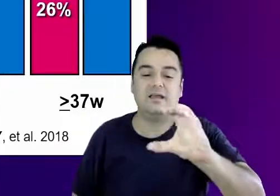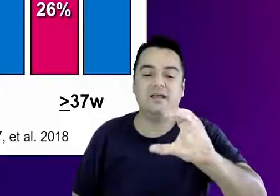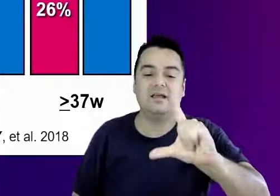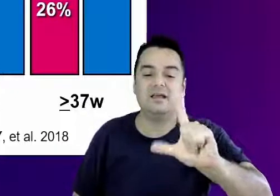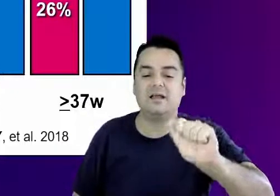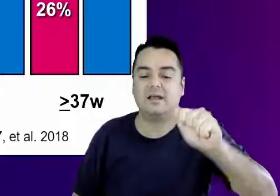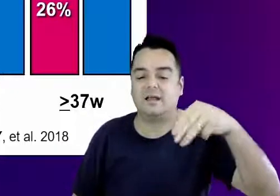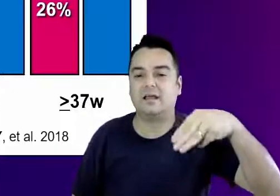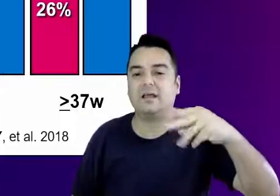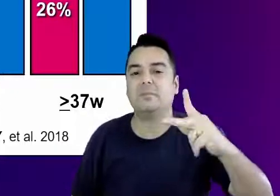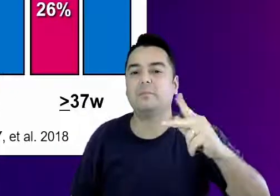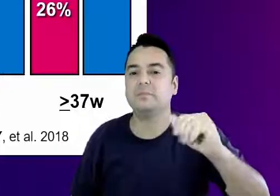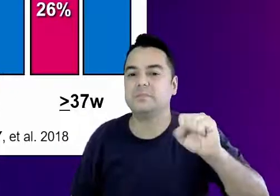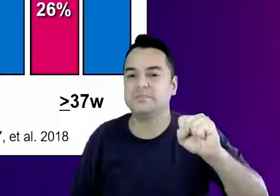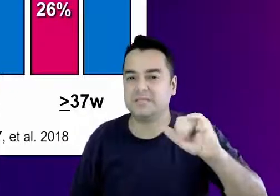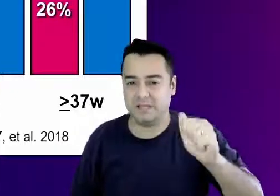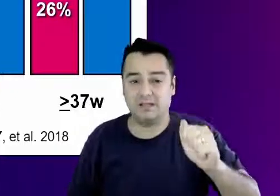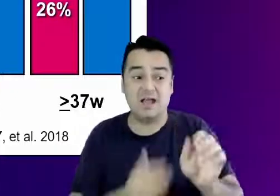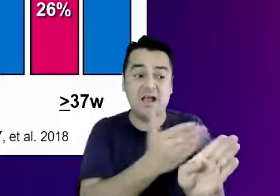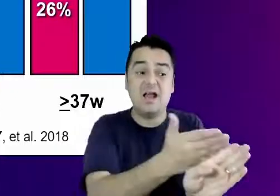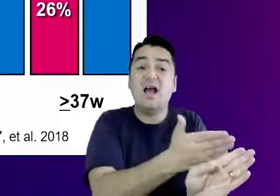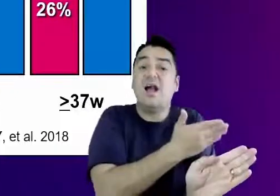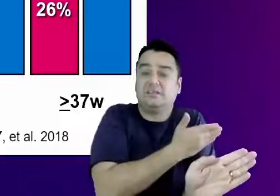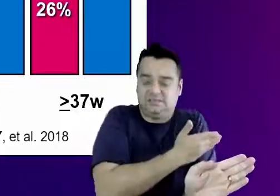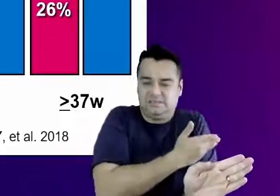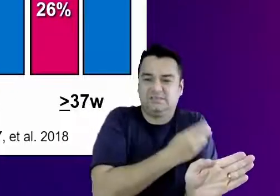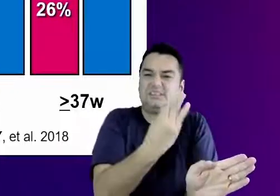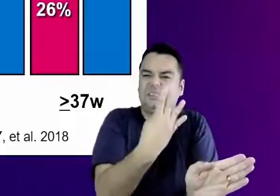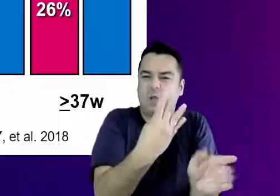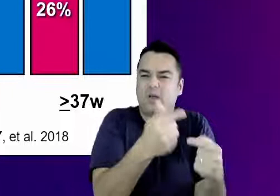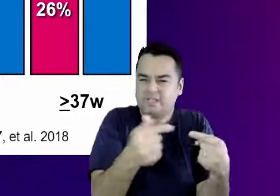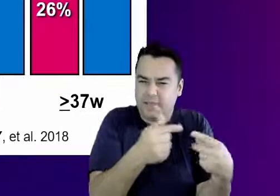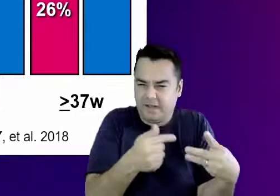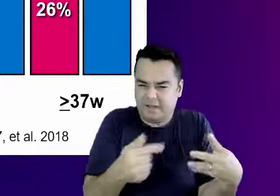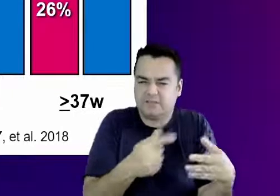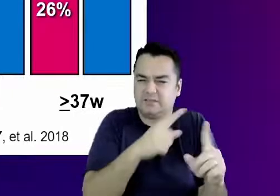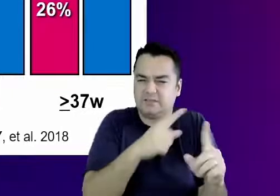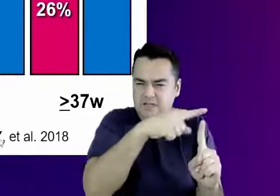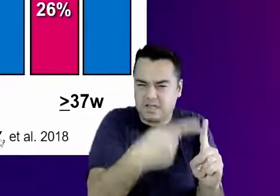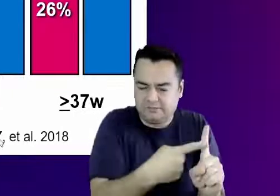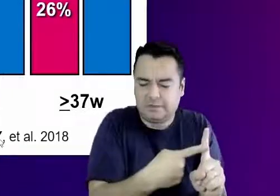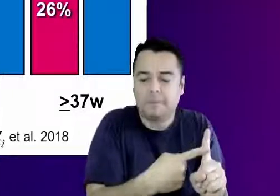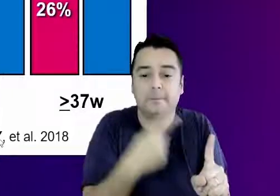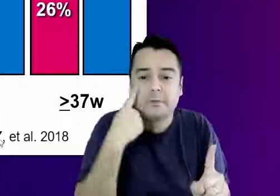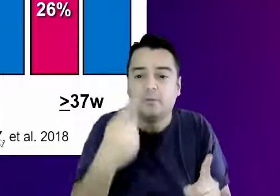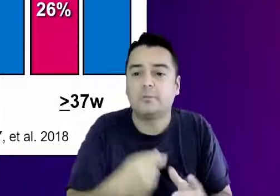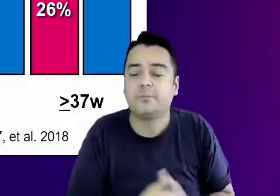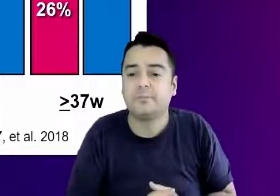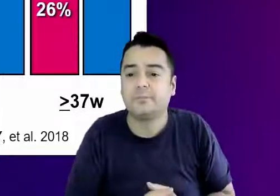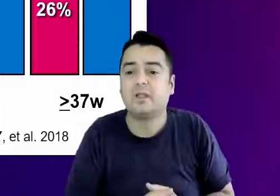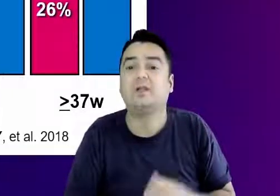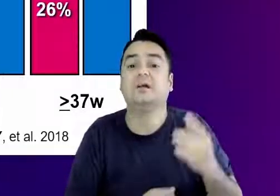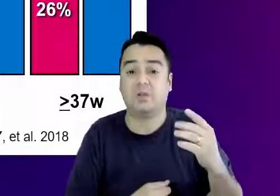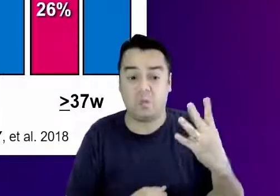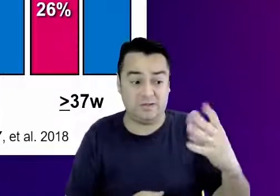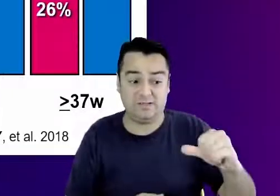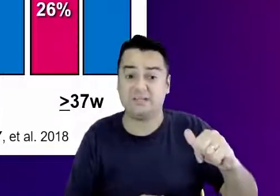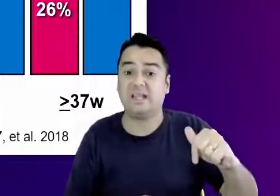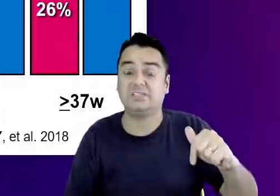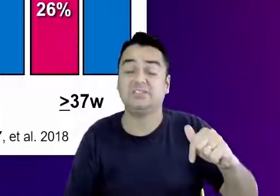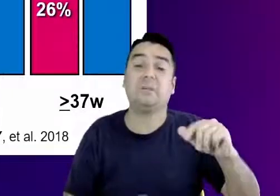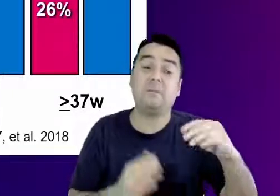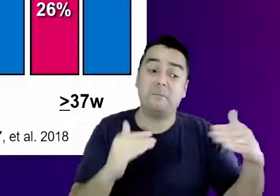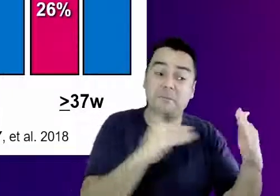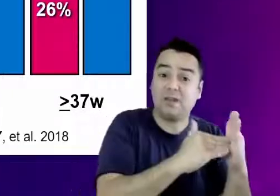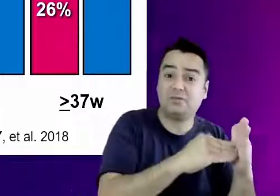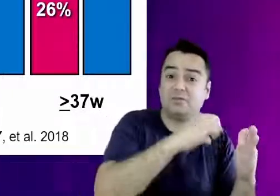pré-eclâmpsia precoce, a taxa de detecção ela dobra, vai de 47% para 90%. Pré-eclâmpsia pré-termo, com parto